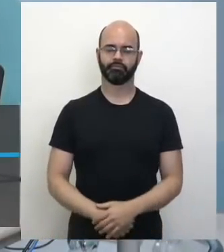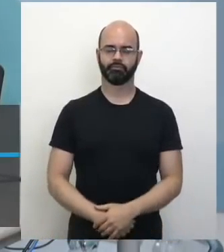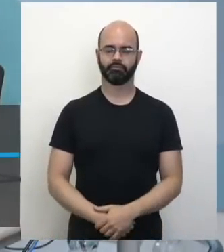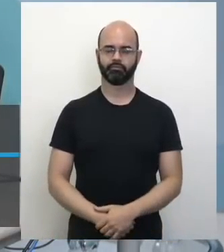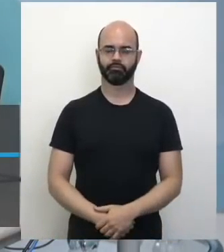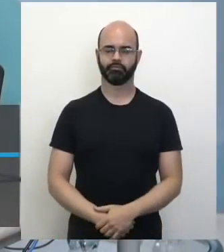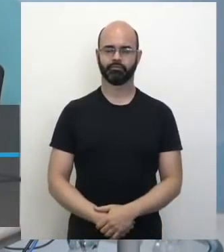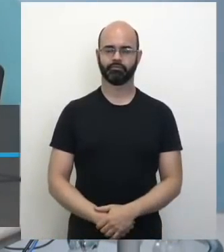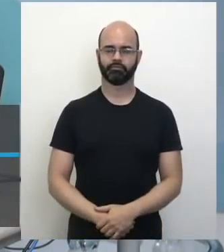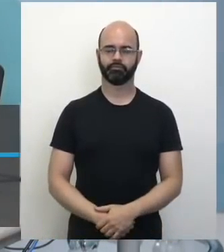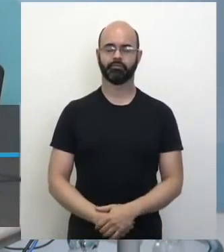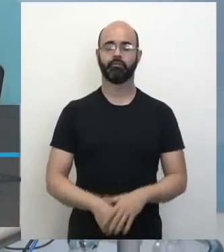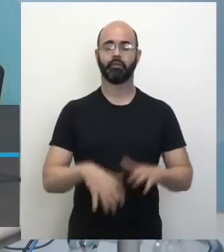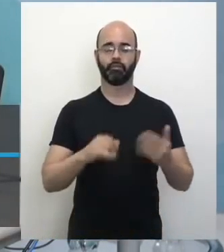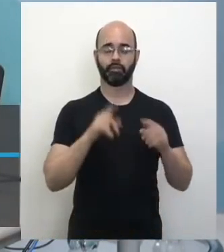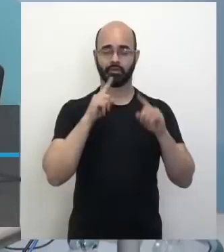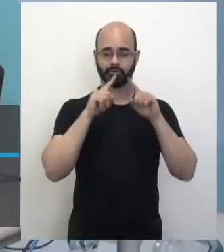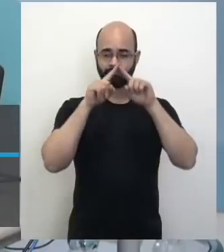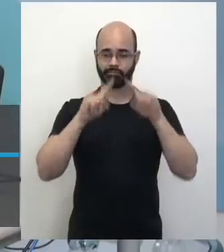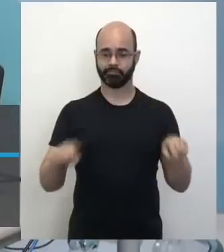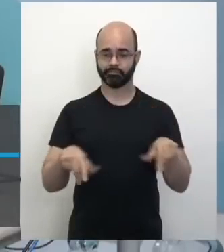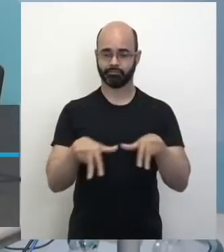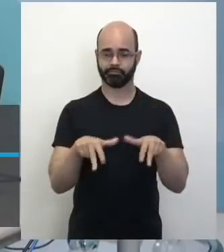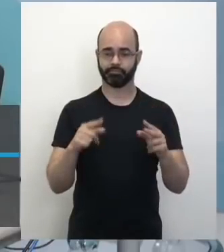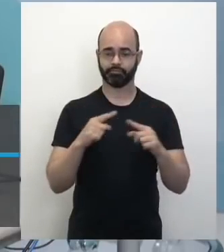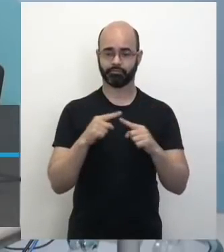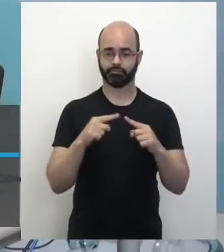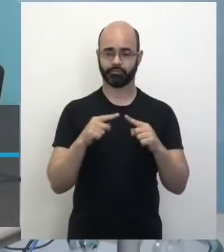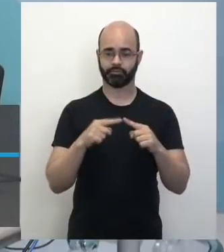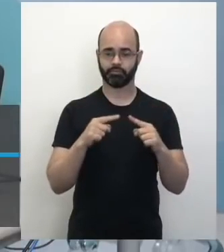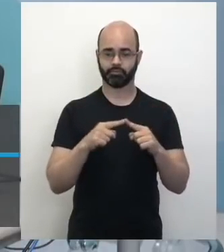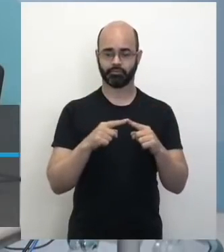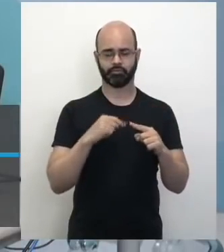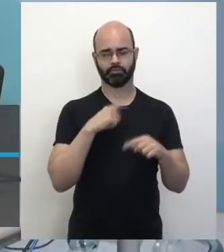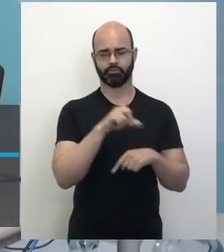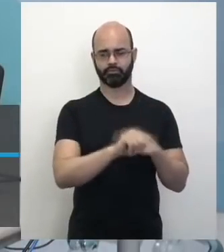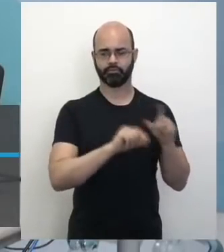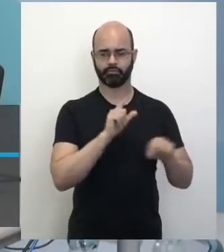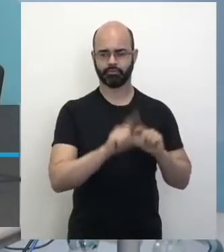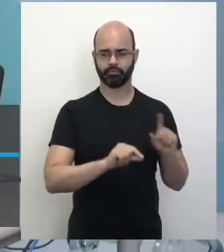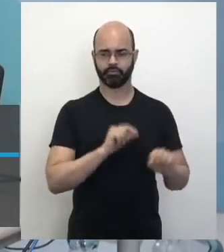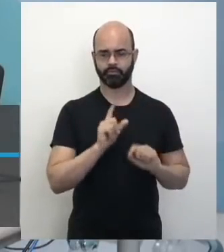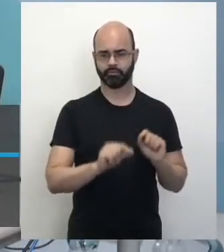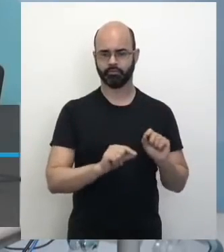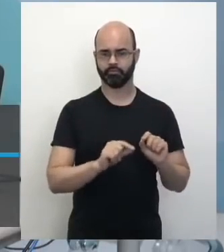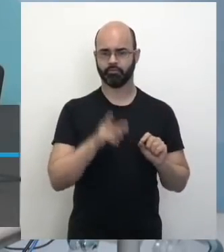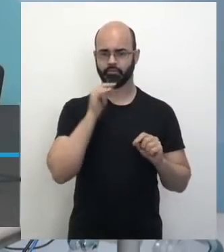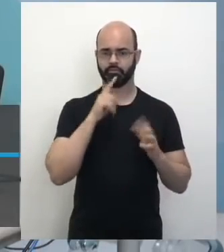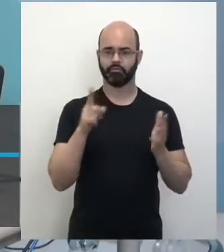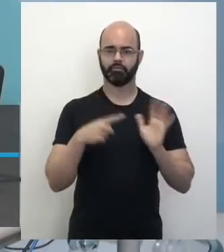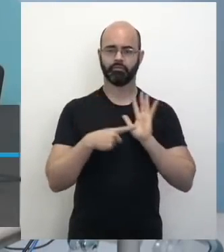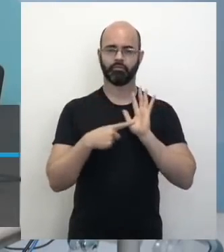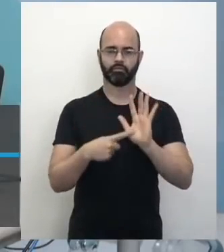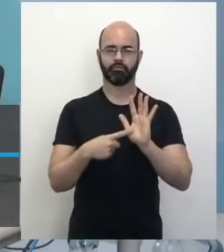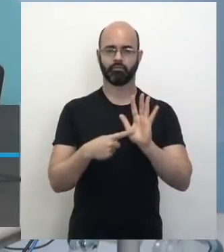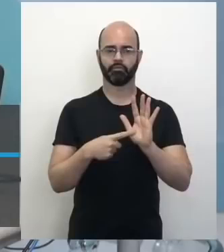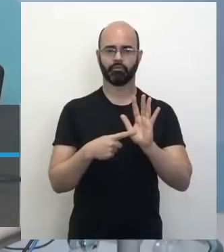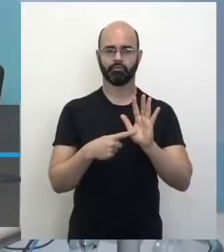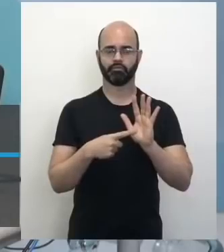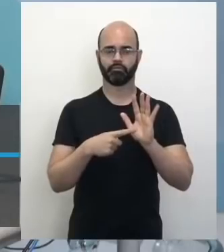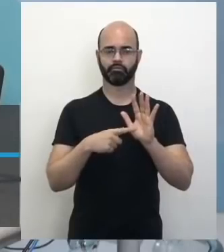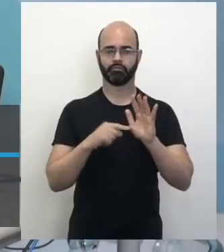observação da pirâmide etária, são as respostas que afirmam, professor Antônio, de que a pirâmide está mostrando que houve